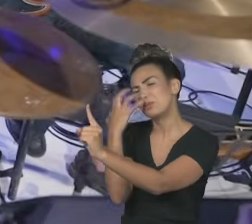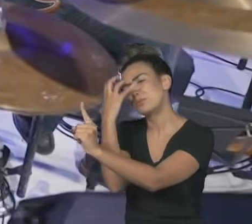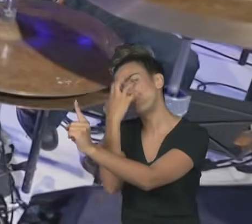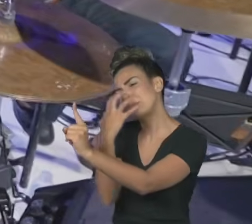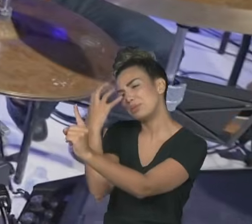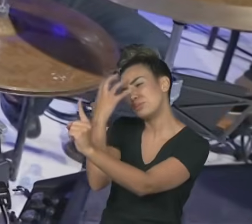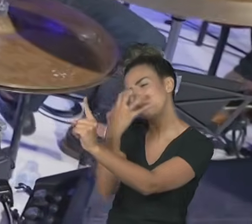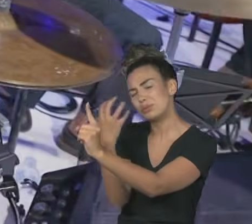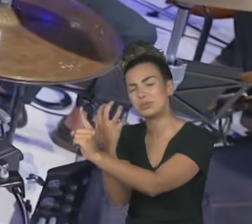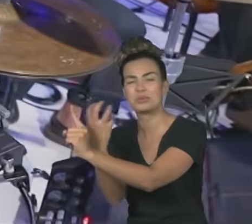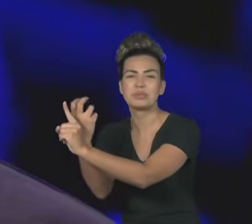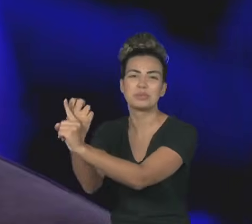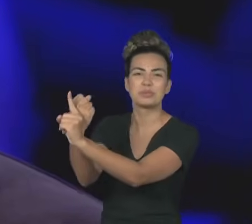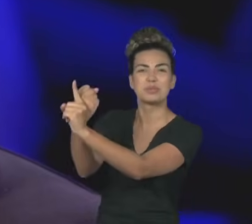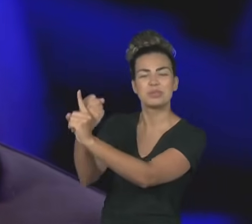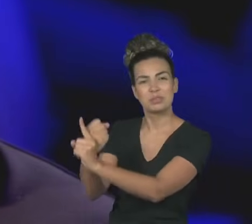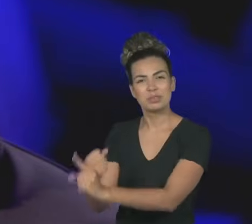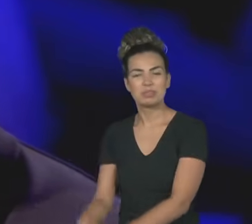paixão.